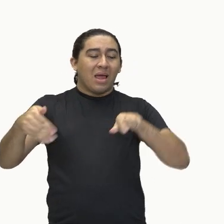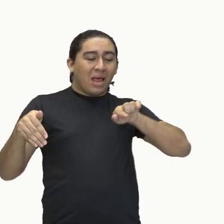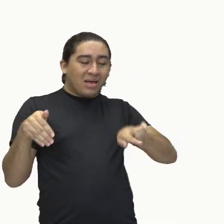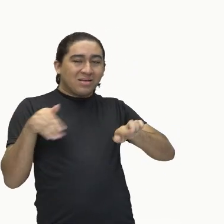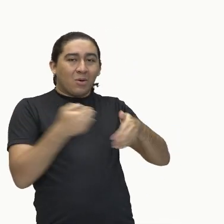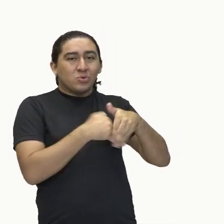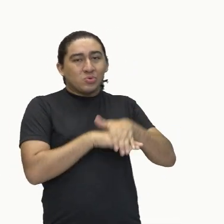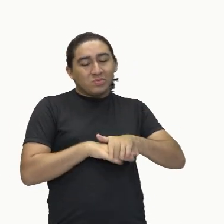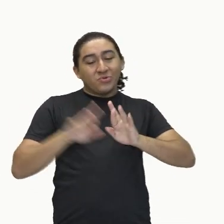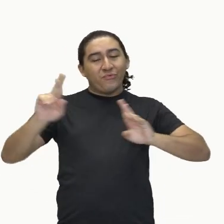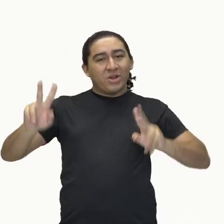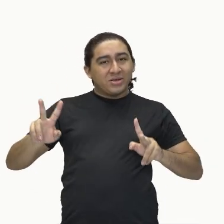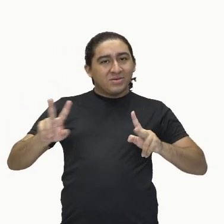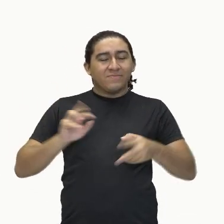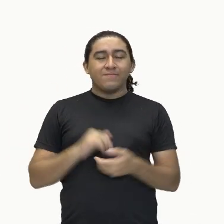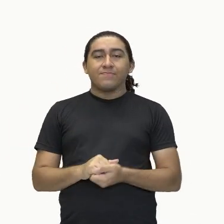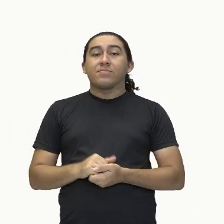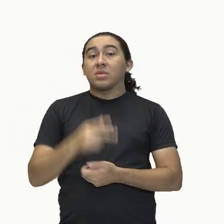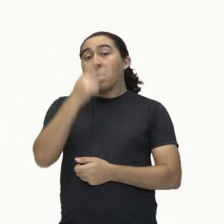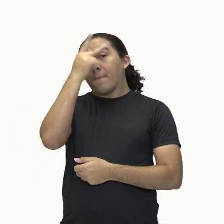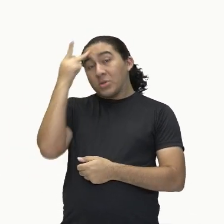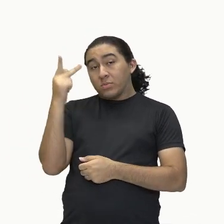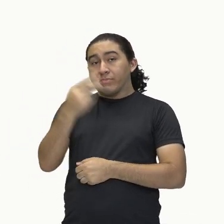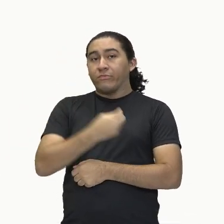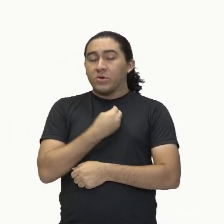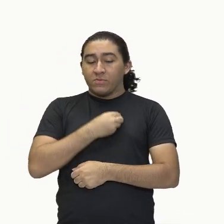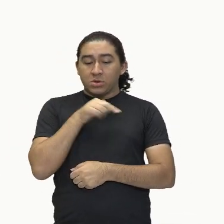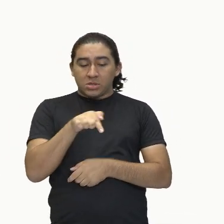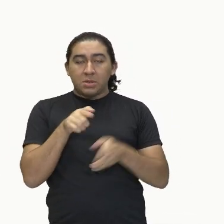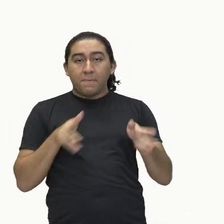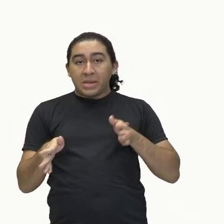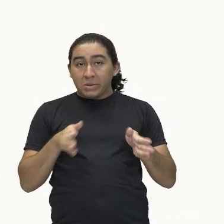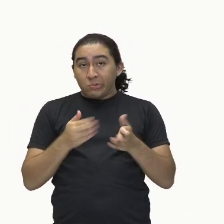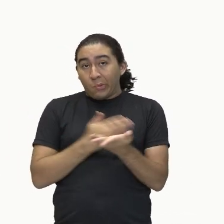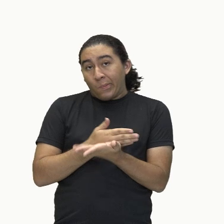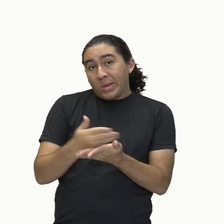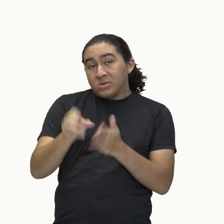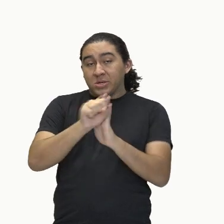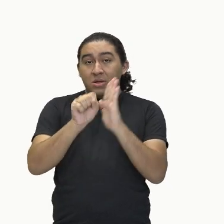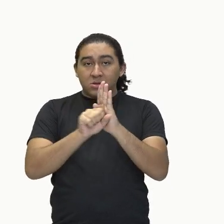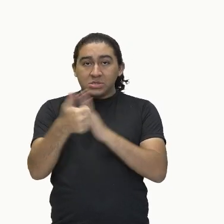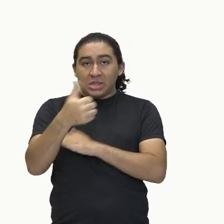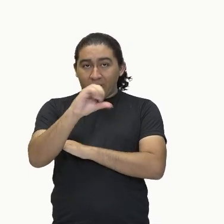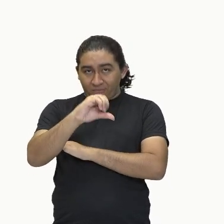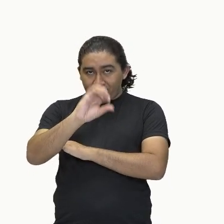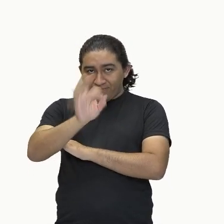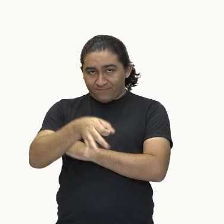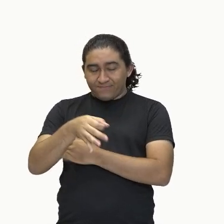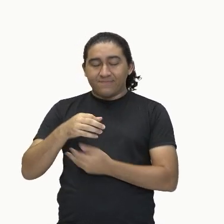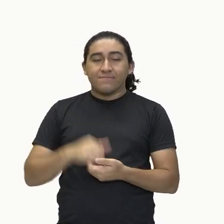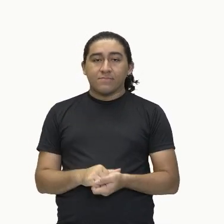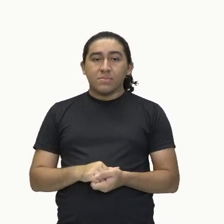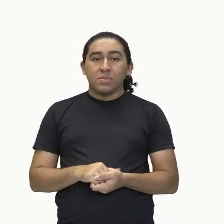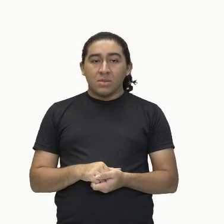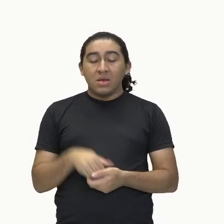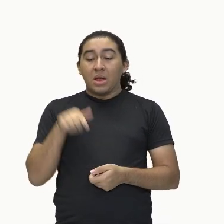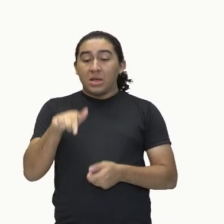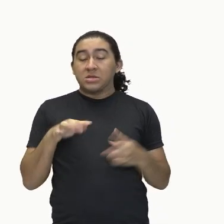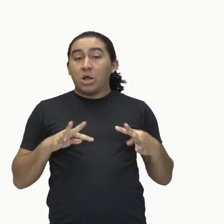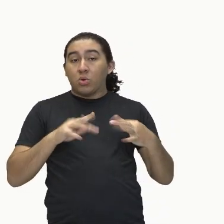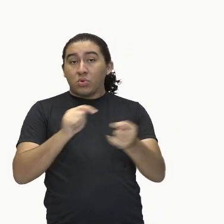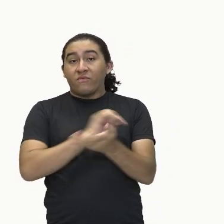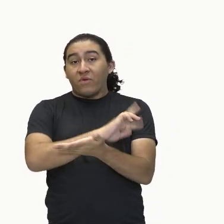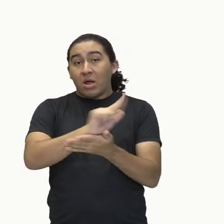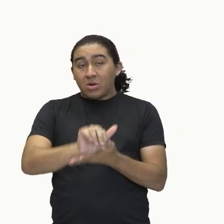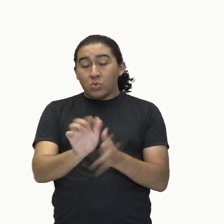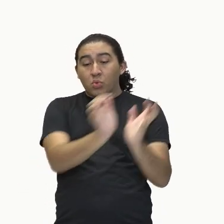acostumadas, certas pessoas ali que viviam nesse período, ali no início do século XIX. E entre as vanguardas culturais, nós temos